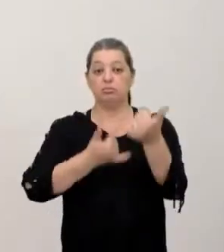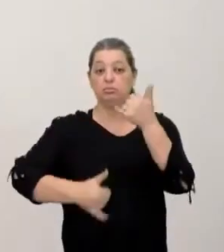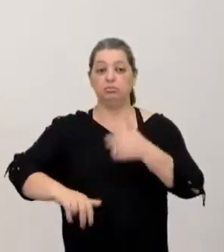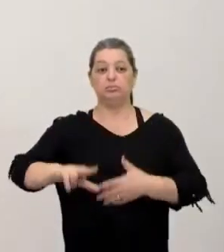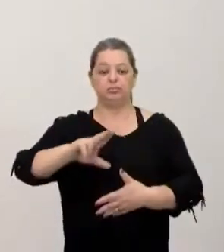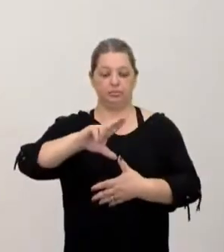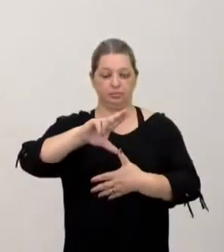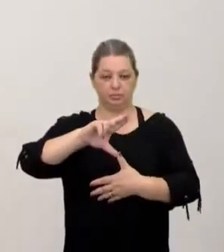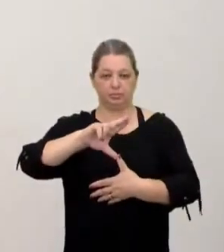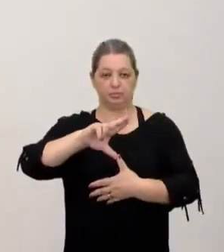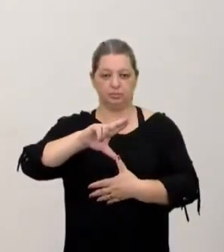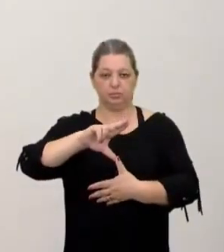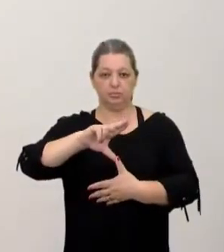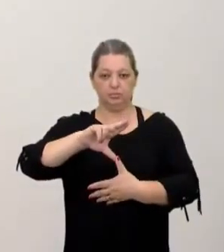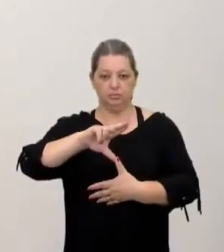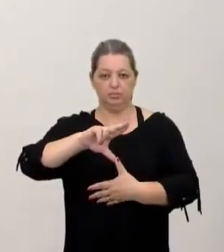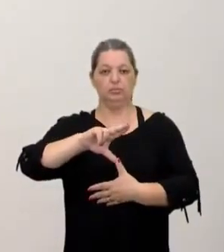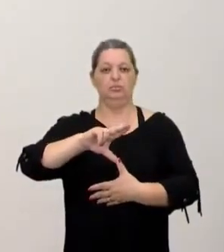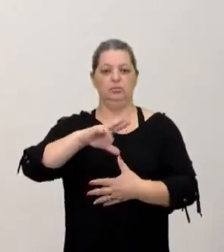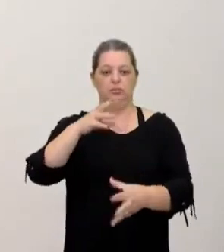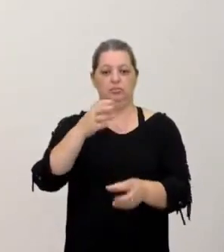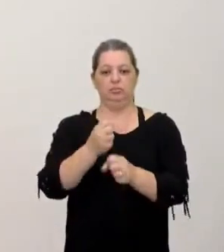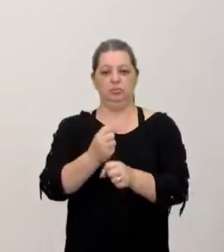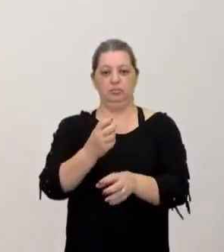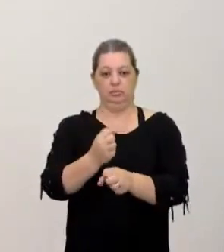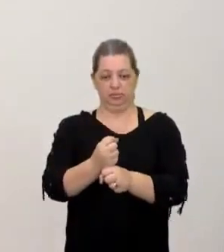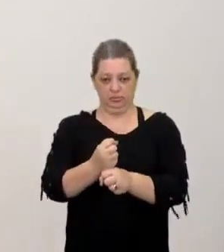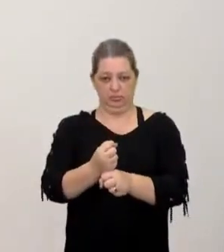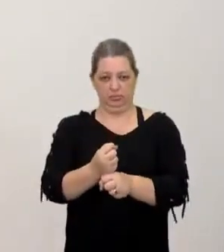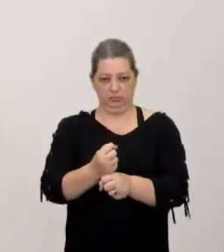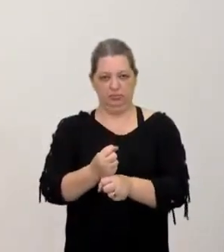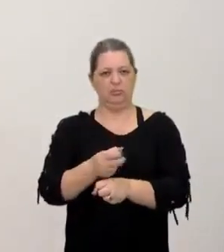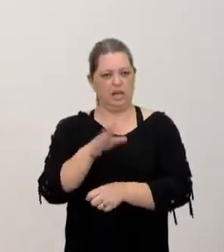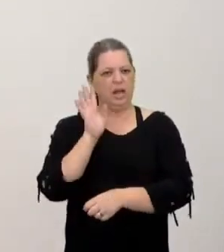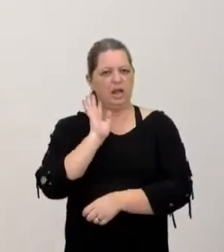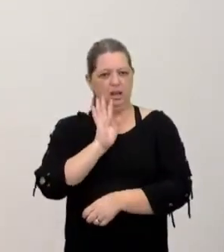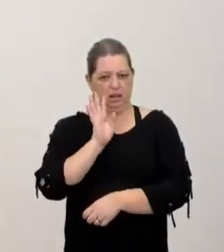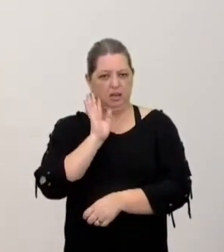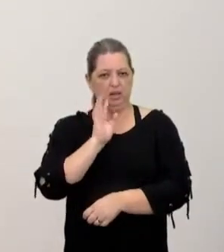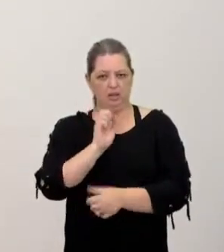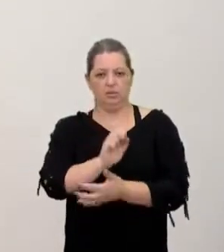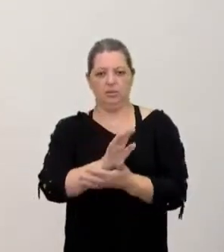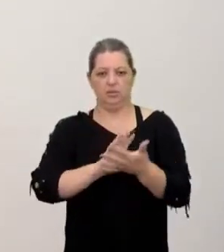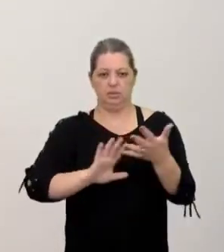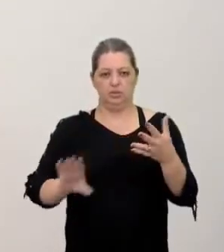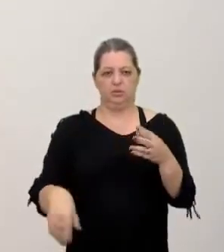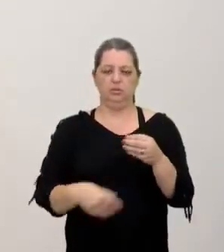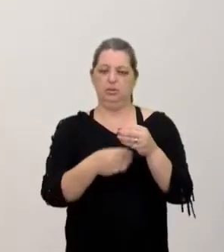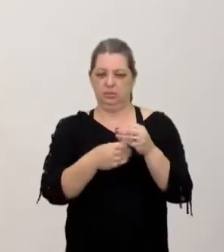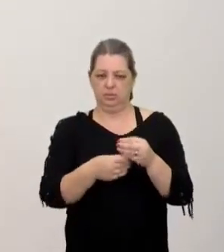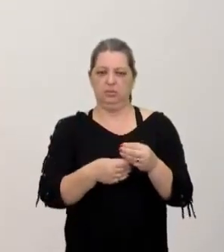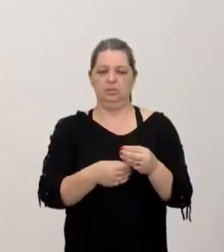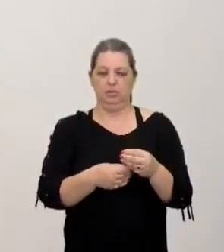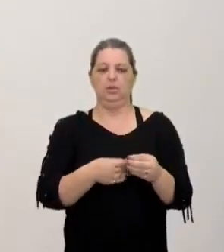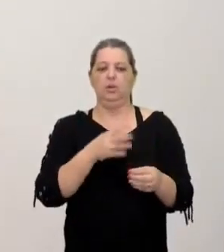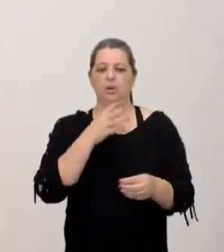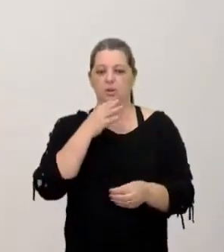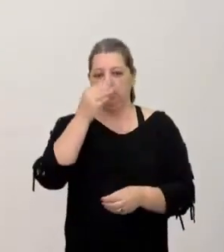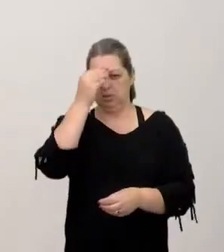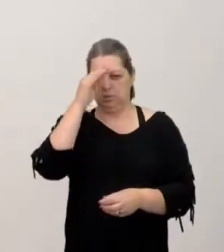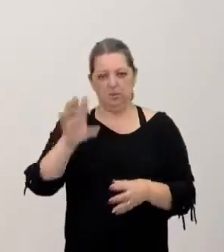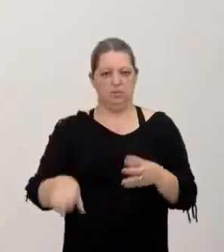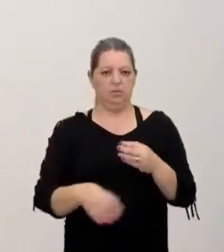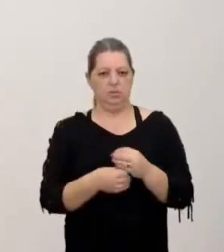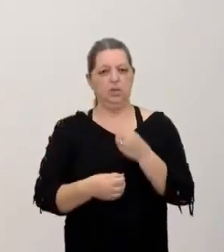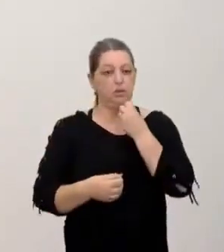Latina, fatos e números. Então, entre, é muito bacana essa atividade complementar, esse conhecimento complementar. E tá tudo